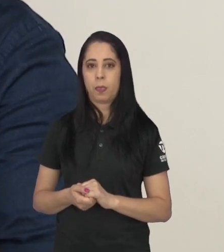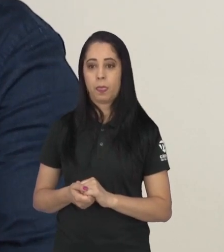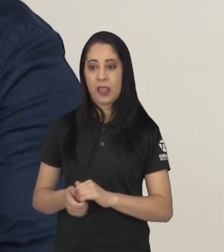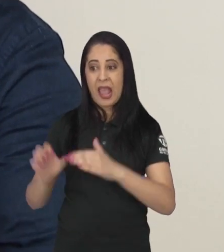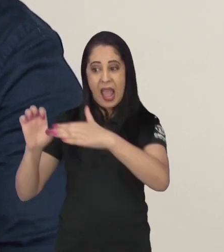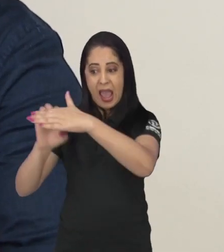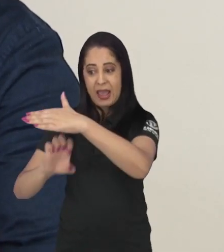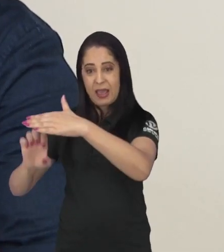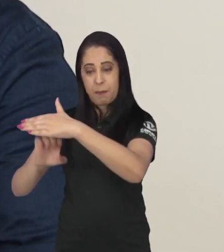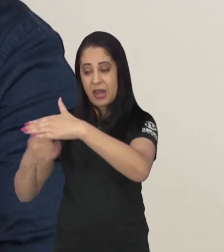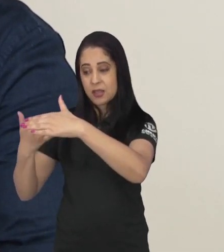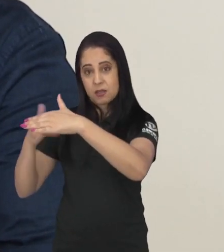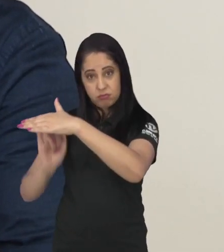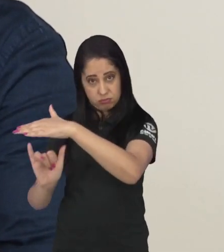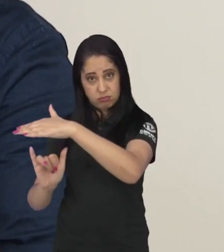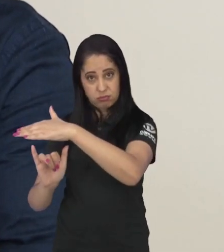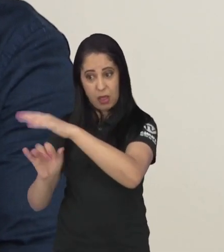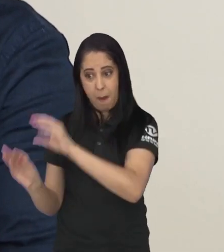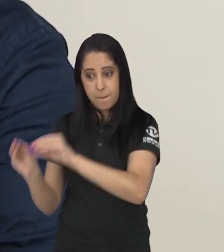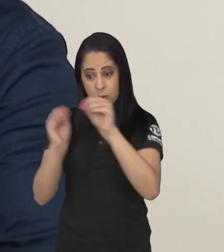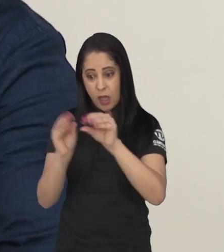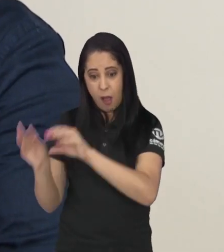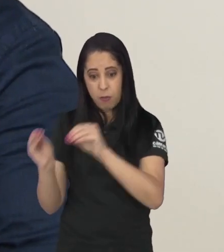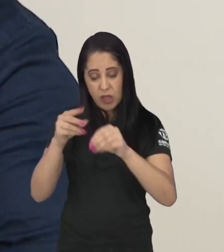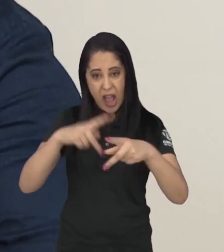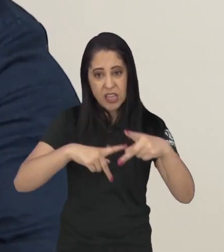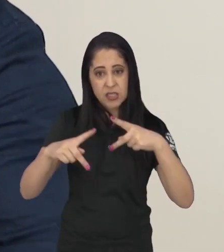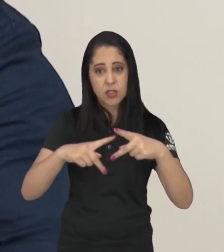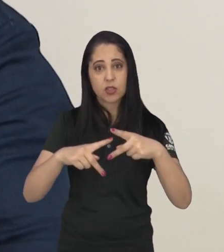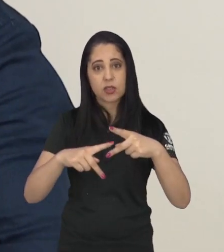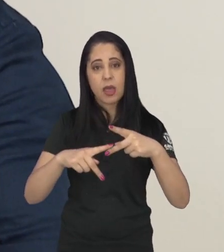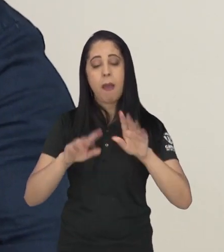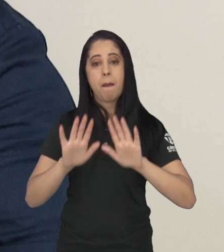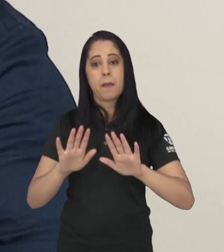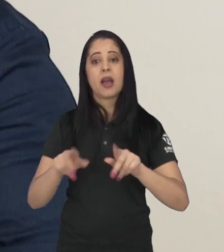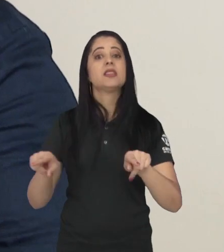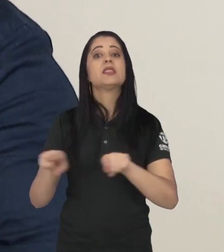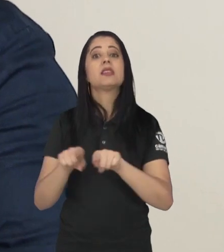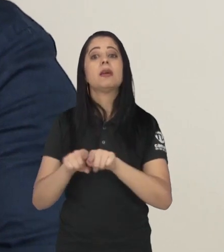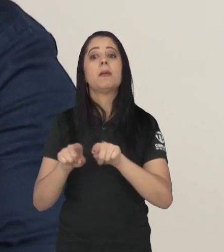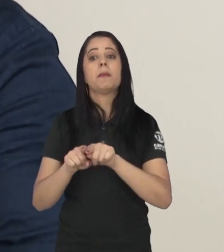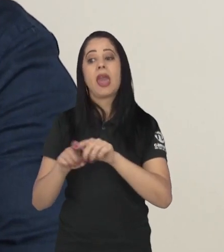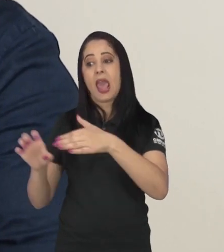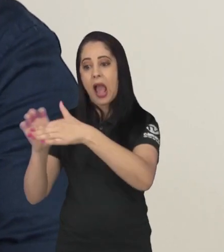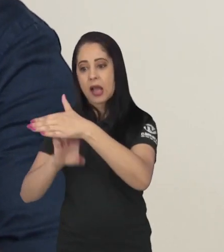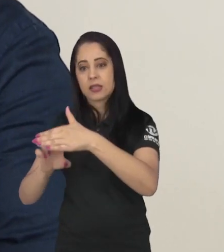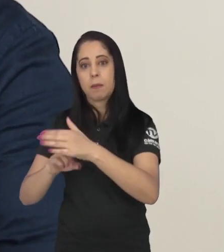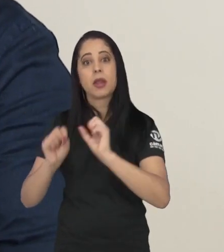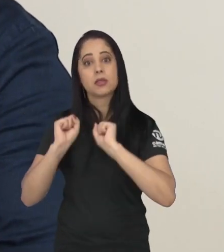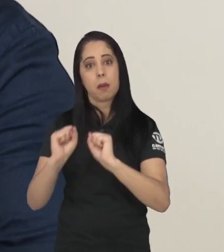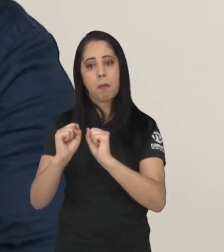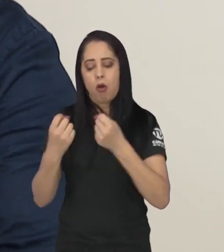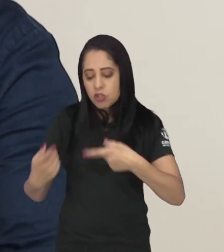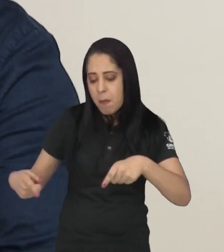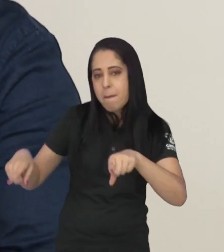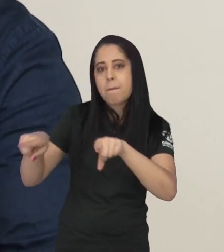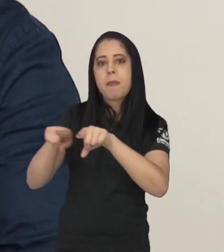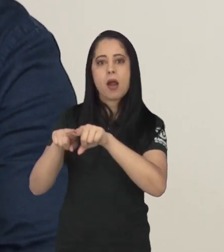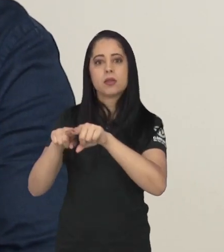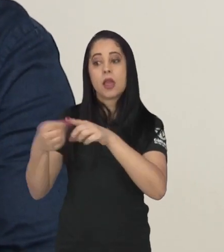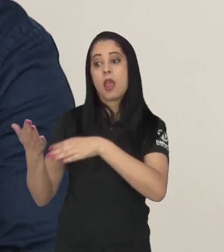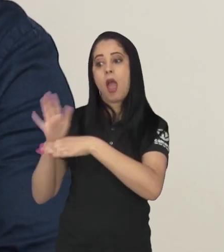atrair ainda mais empresas de startup, não só a gerar emprego e renda em nossa cidade, mas que eles possam colaborar com